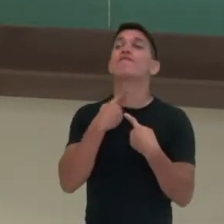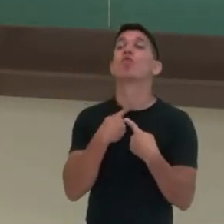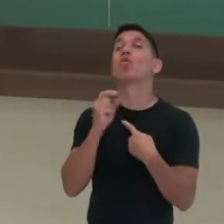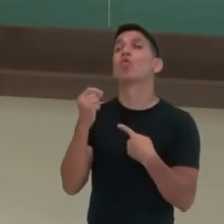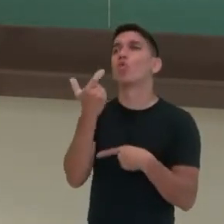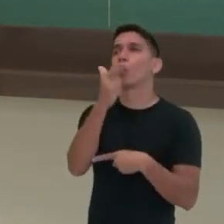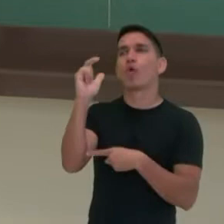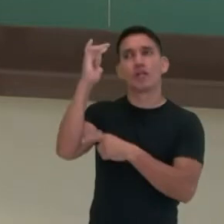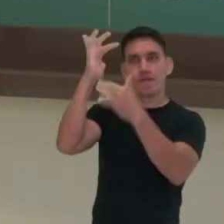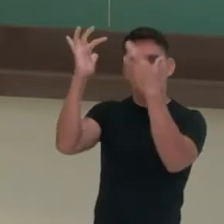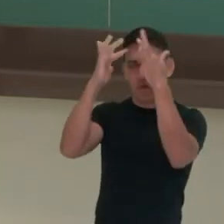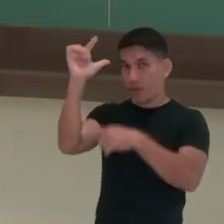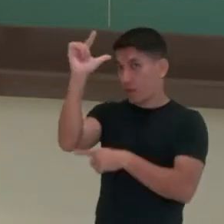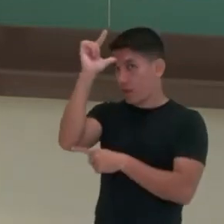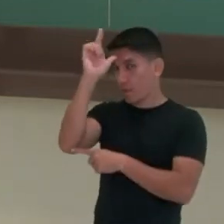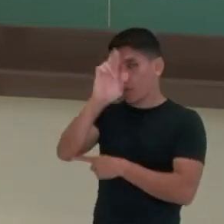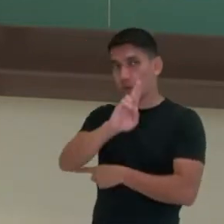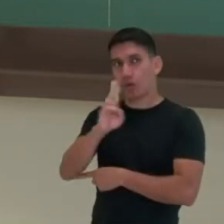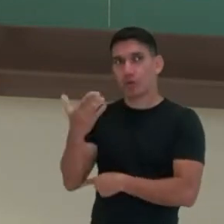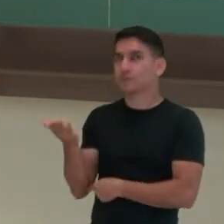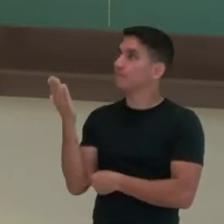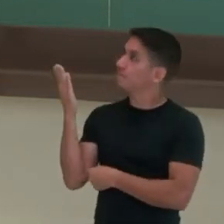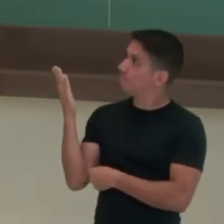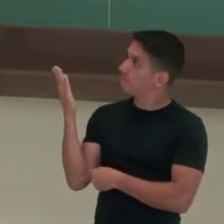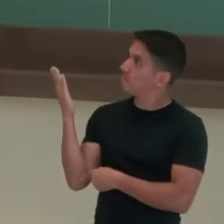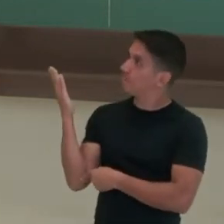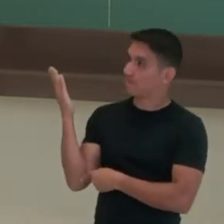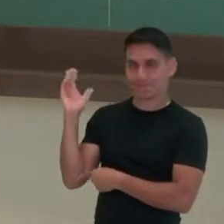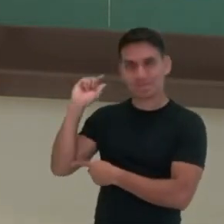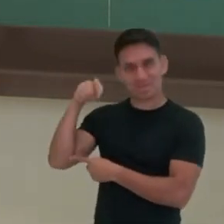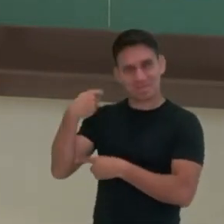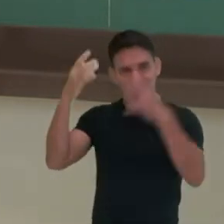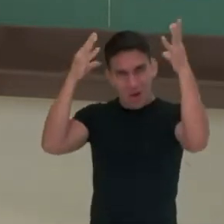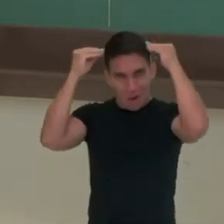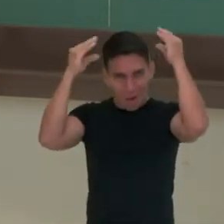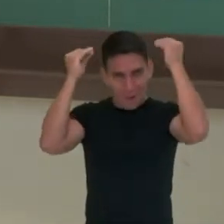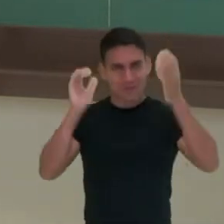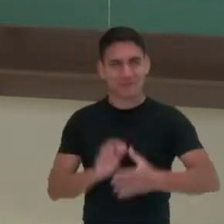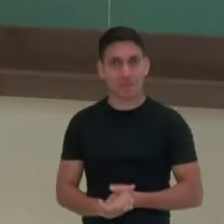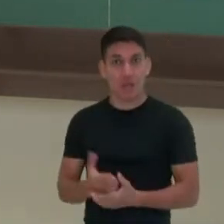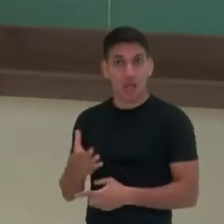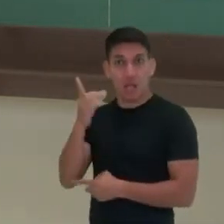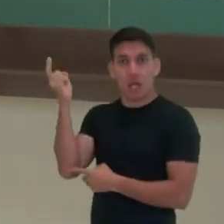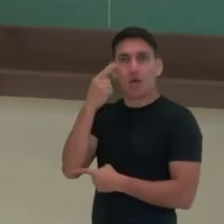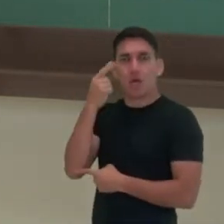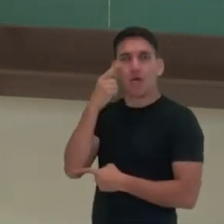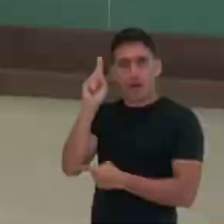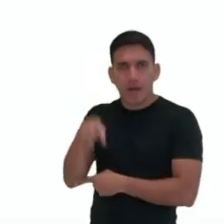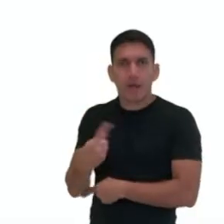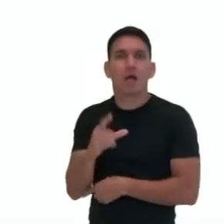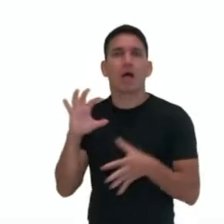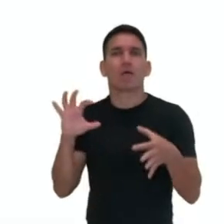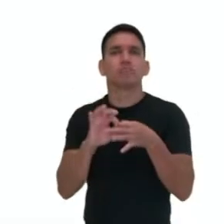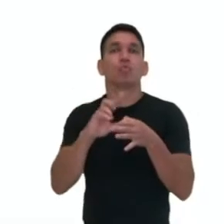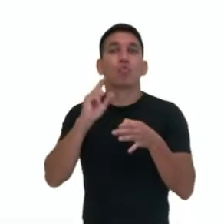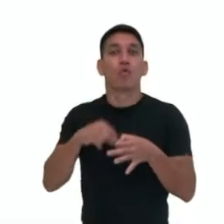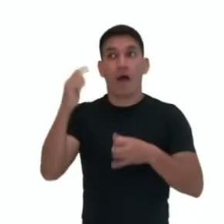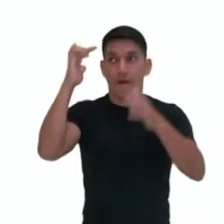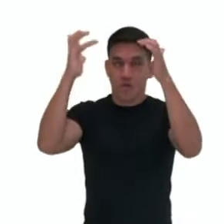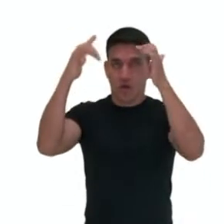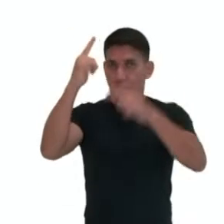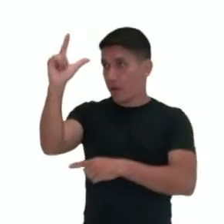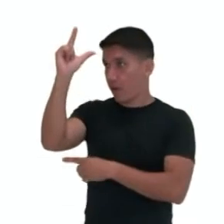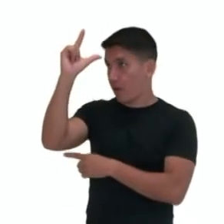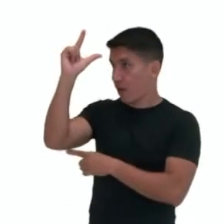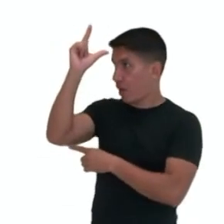um filósofo alemão chamado Arthur Schopenhauer. Aqui está. Então, Arthur Schopenhauer é um filósofo alemão